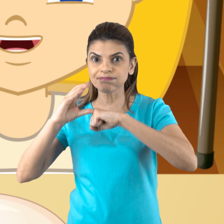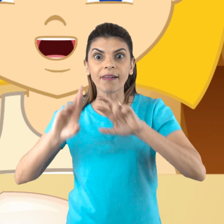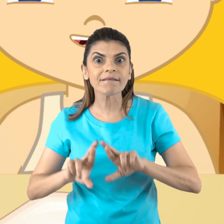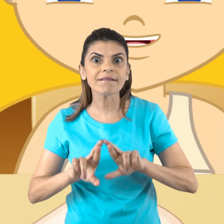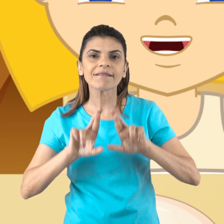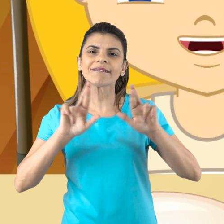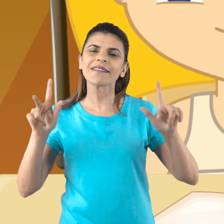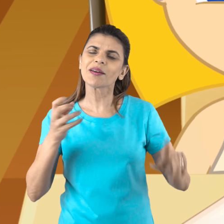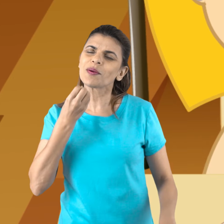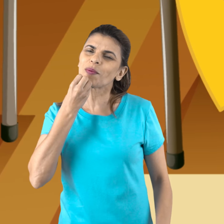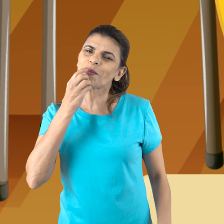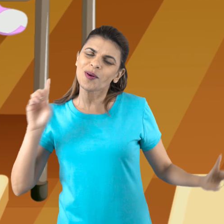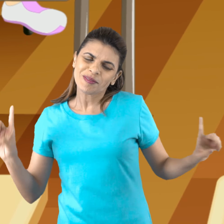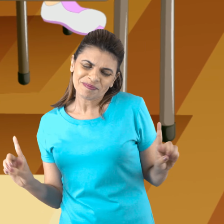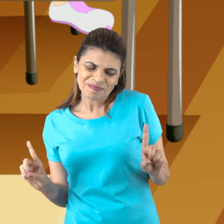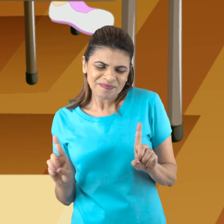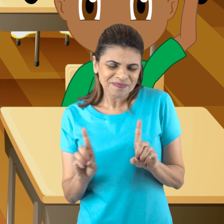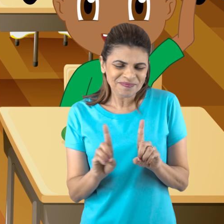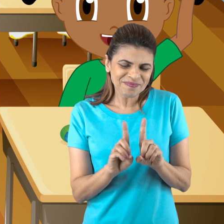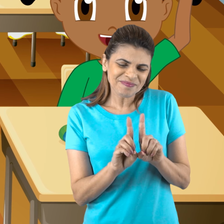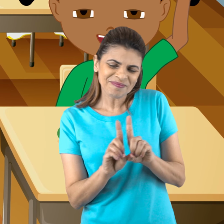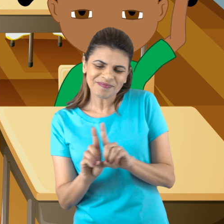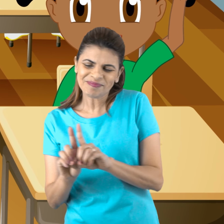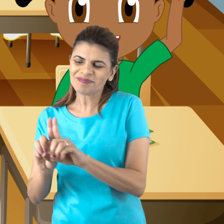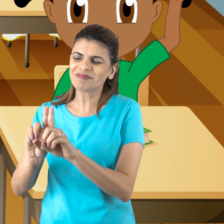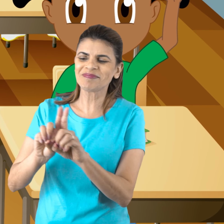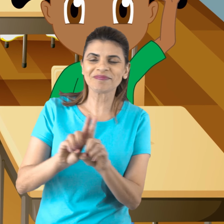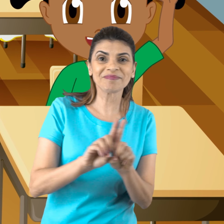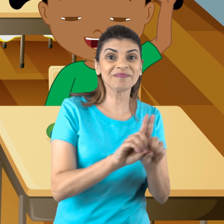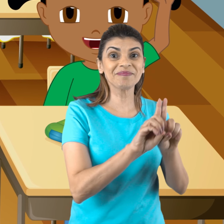diferente Como é bom estar com você